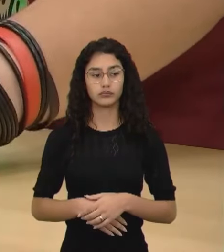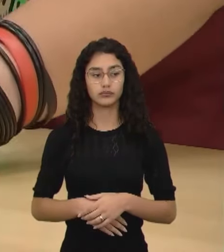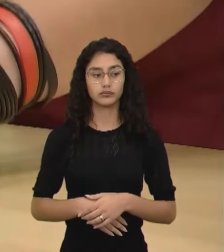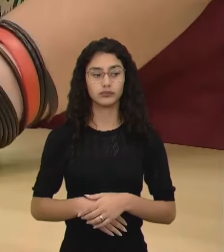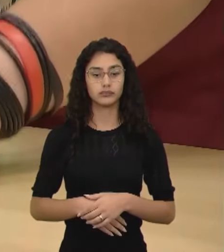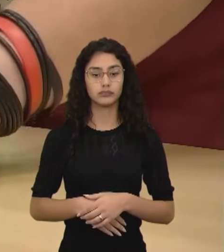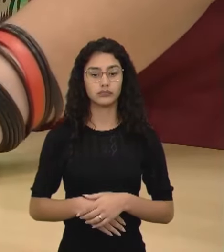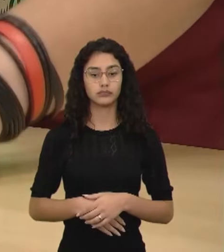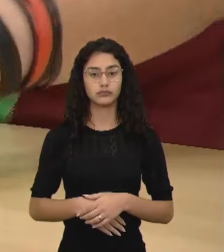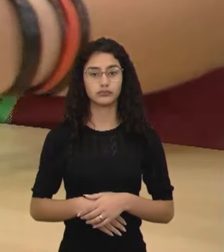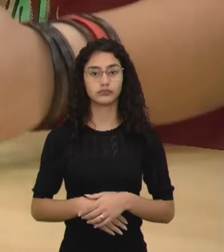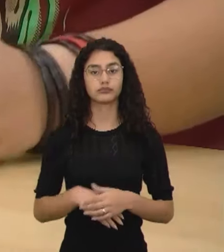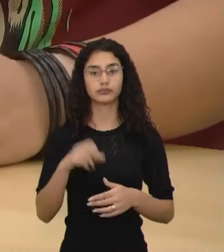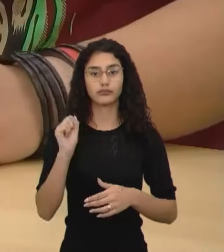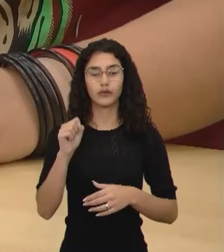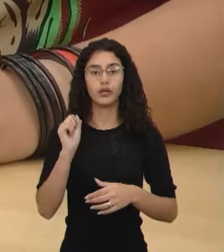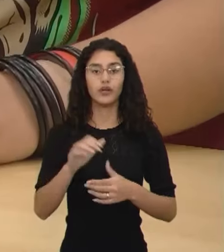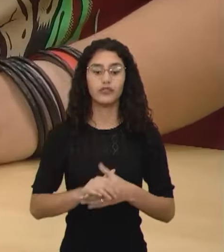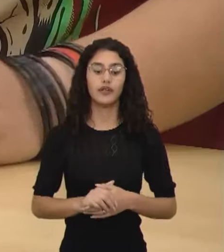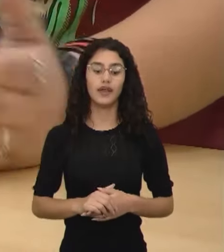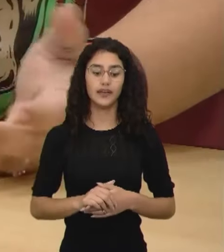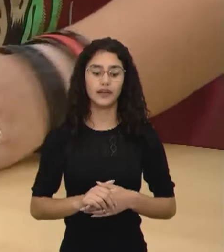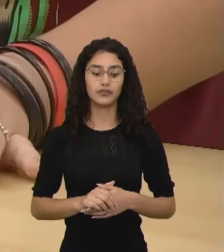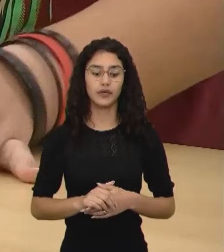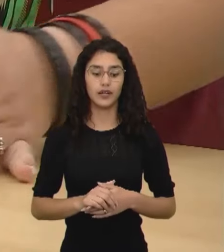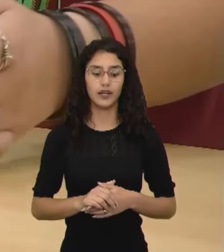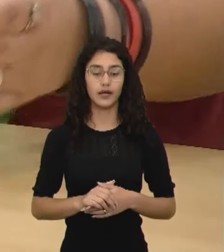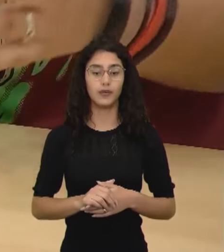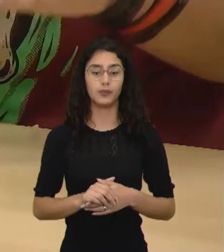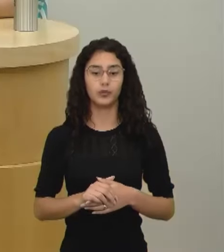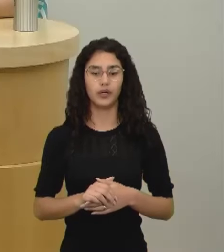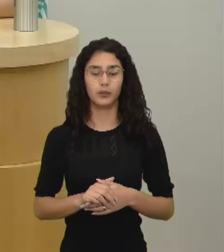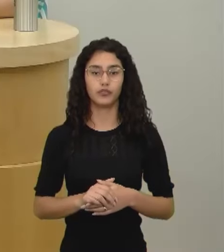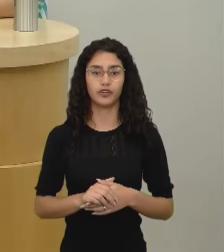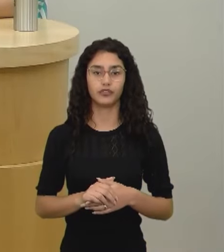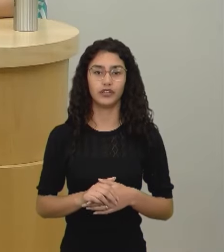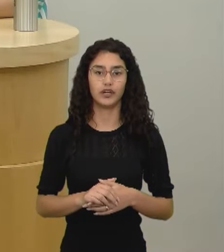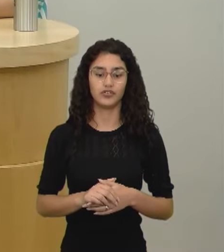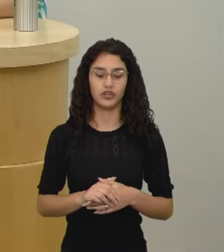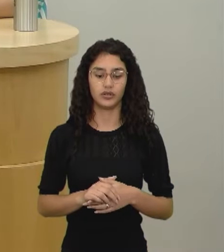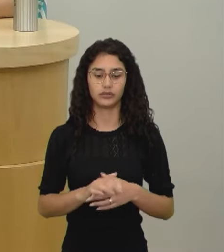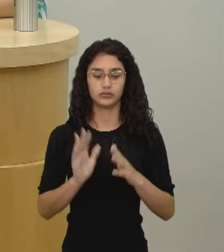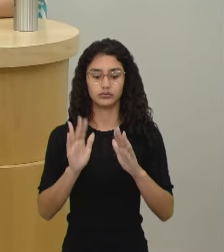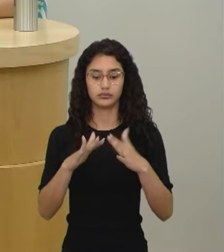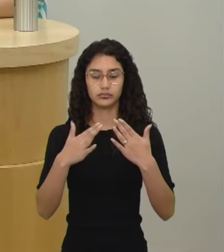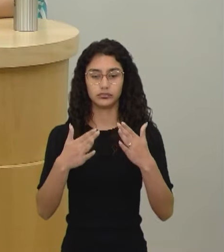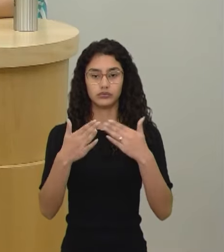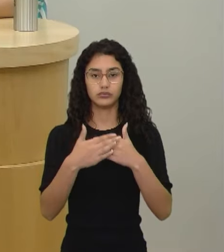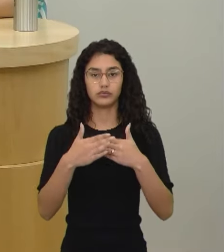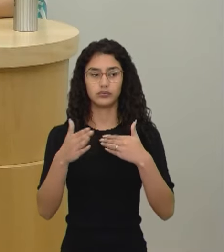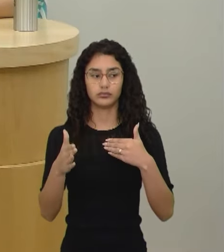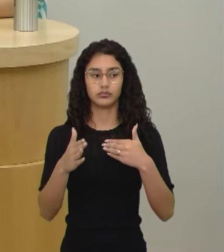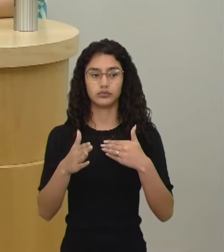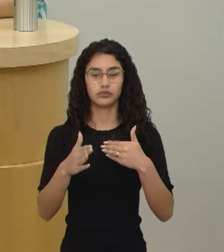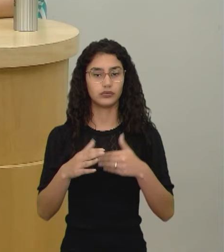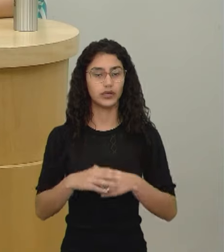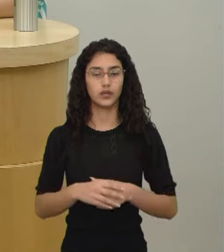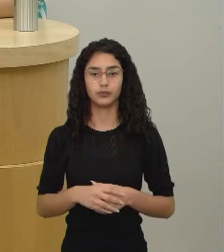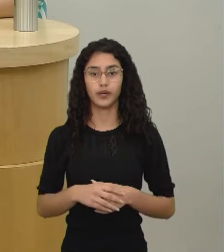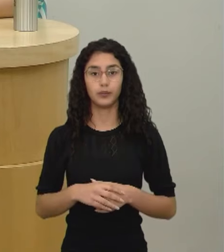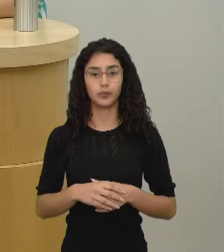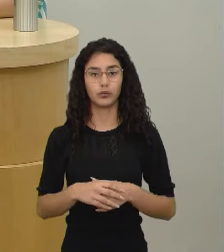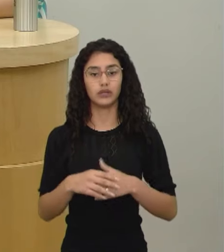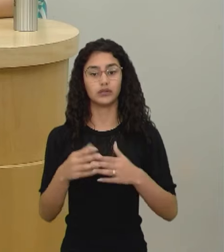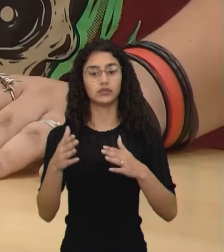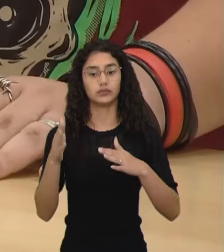ele fica mais fixo. Então, você tem um plano inclinado. Você pode fazer um plano inclinado abrindo a agenda. É que a minha é argolada, né? Eu tenho uma